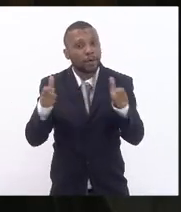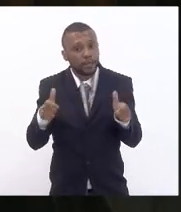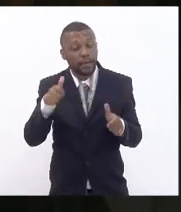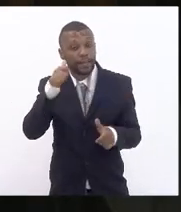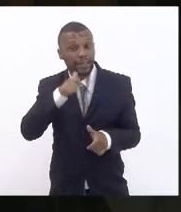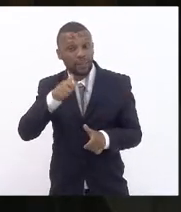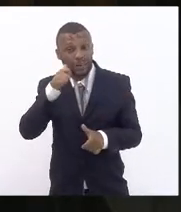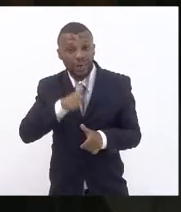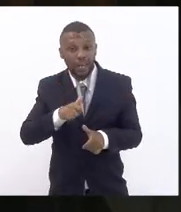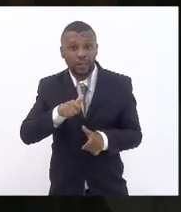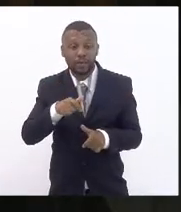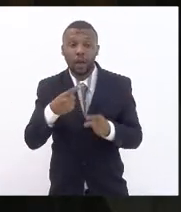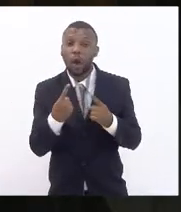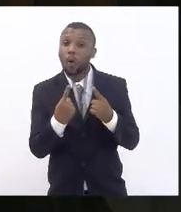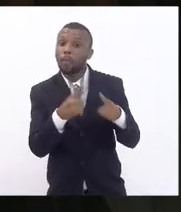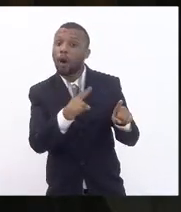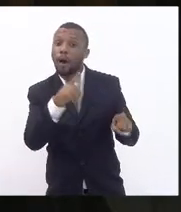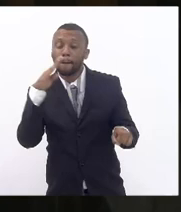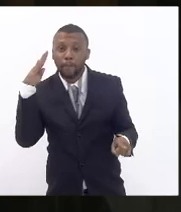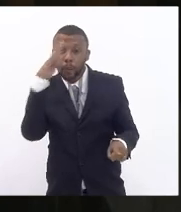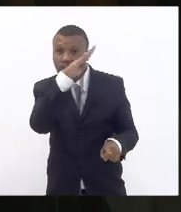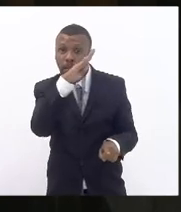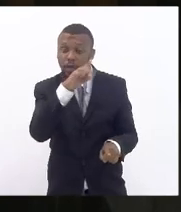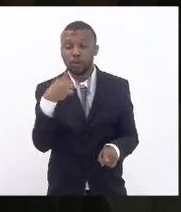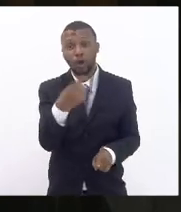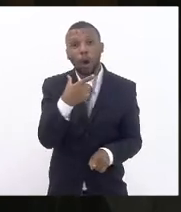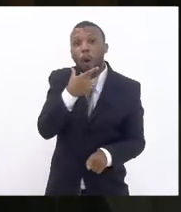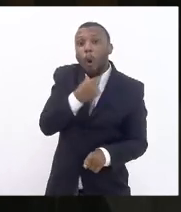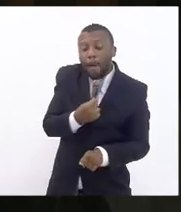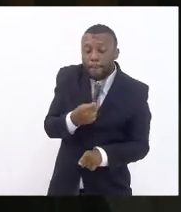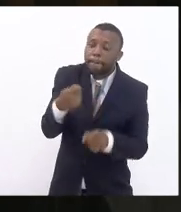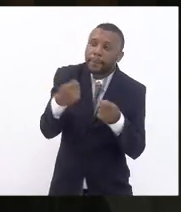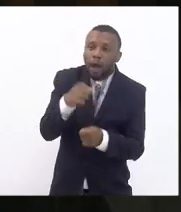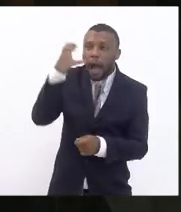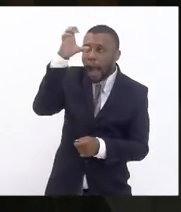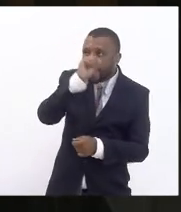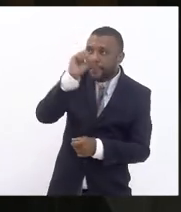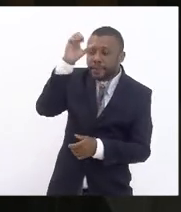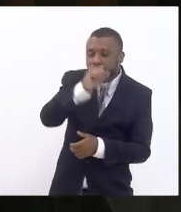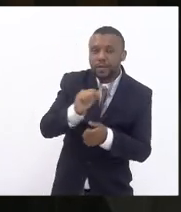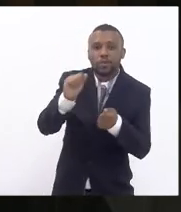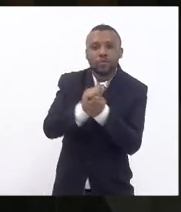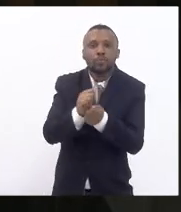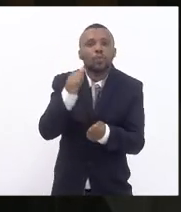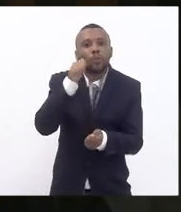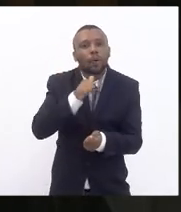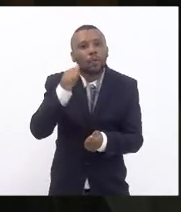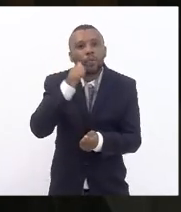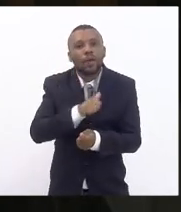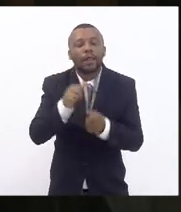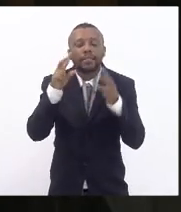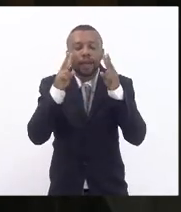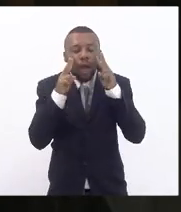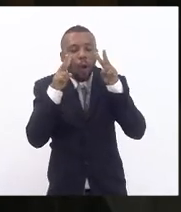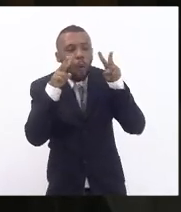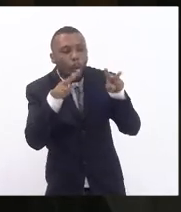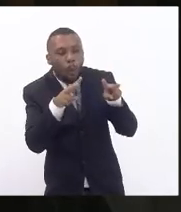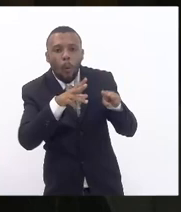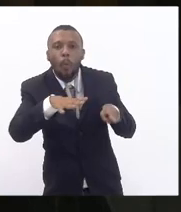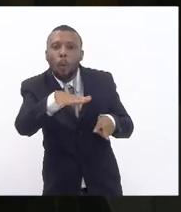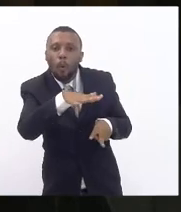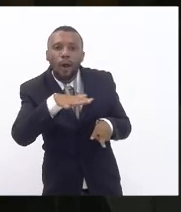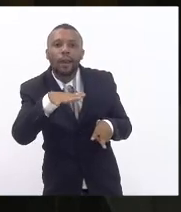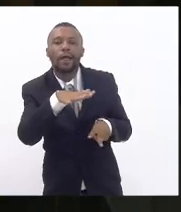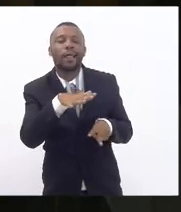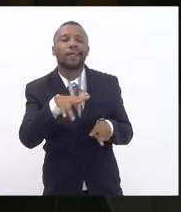ao Bolsonaro. Acho que nós, homens, temos muito a aprender com as mulheres em termos de um olhar que, né,